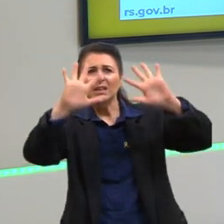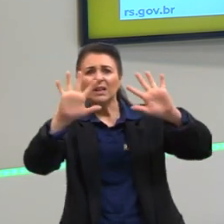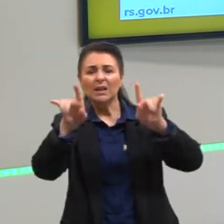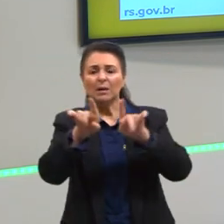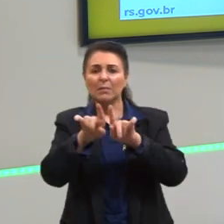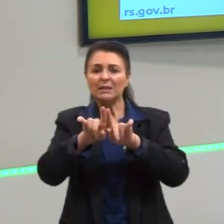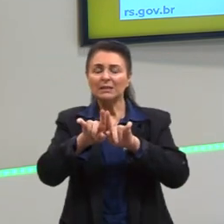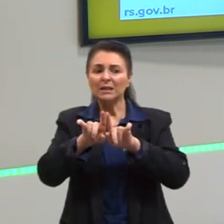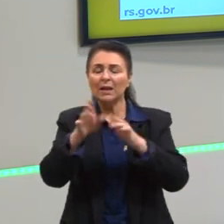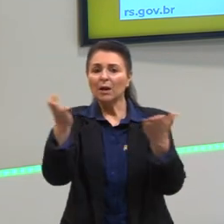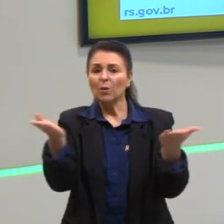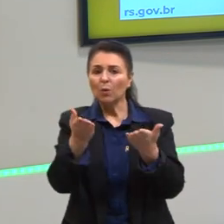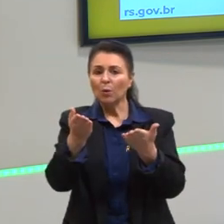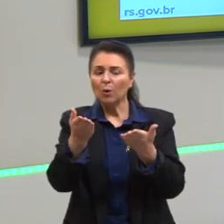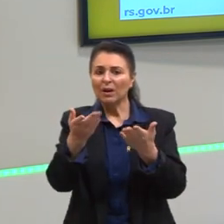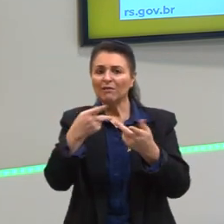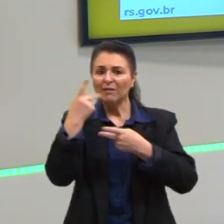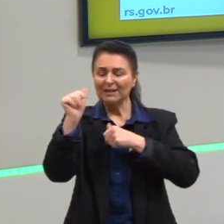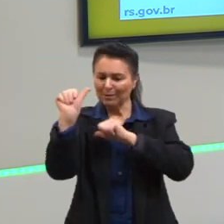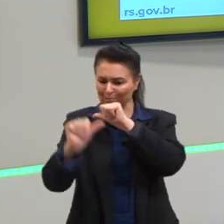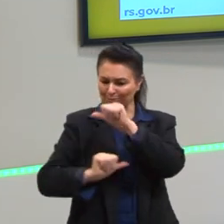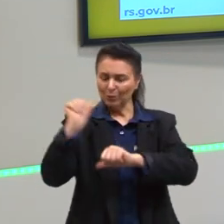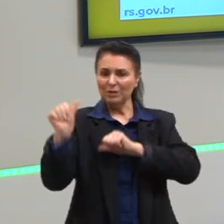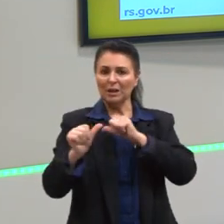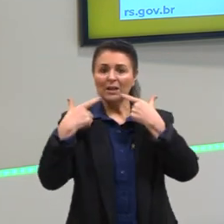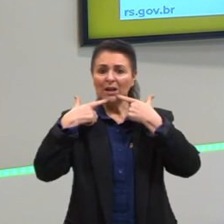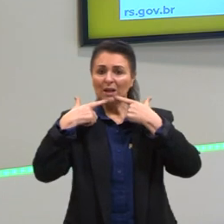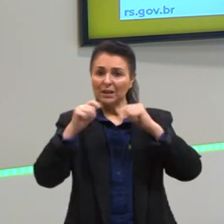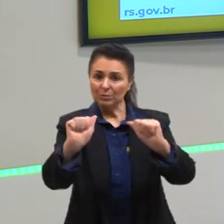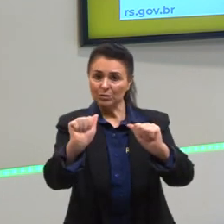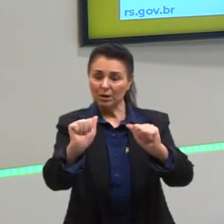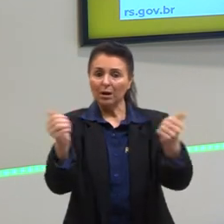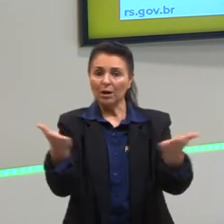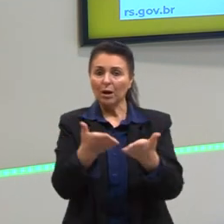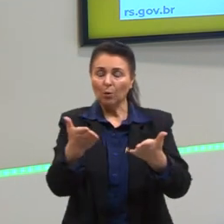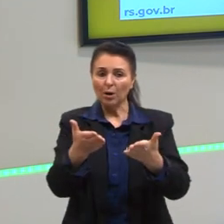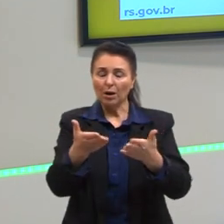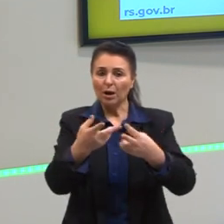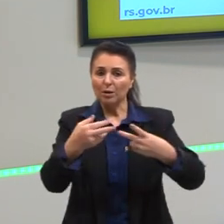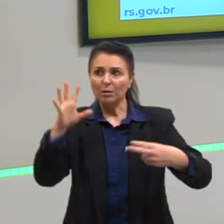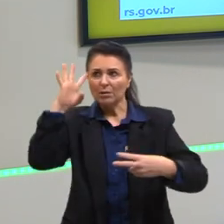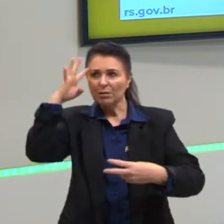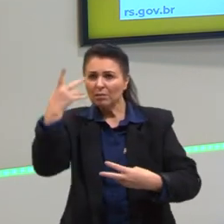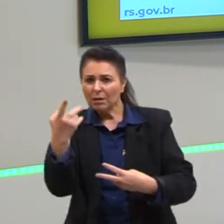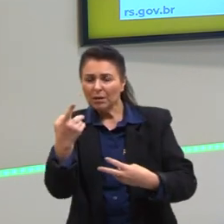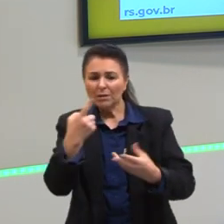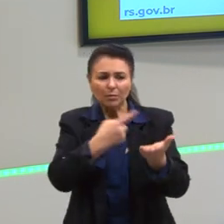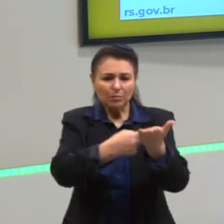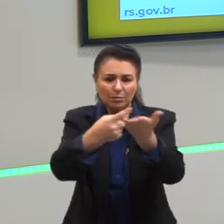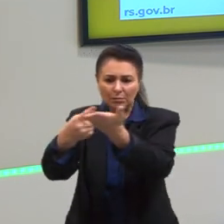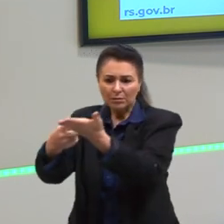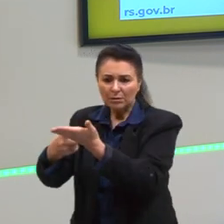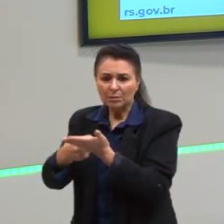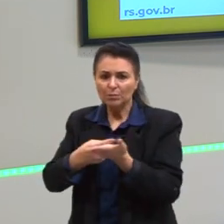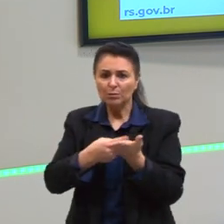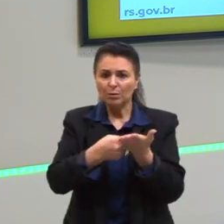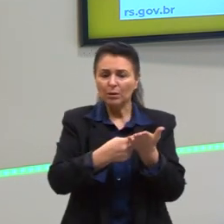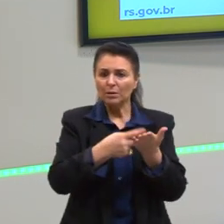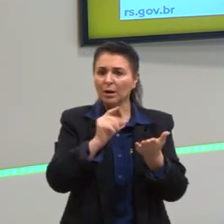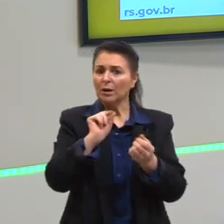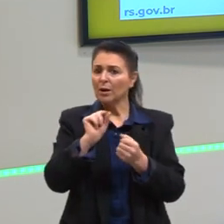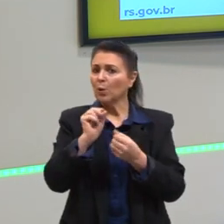virada linguística já viu falar isso nada a virada linguística agora as decisões os consensos os acordos